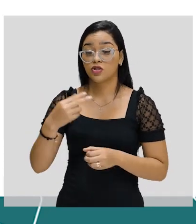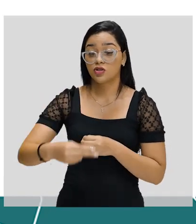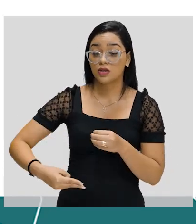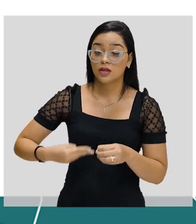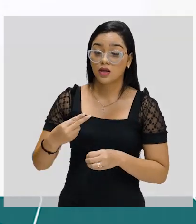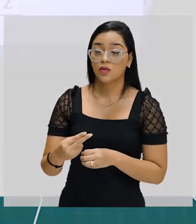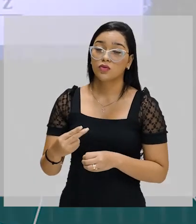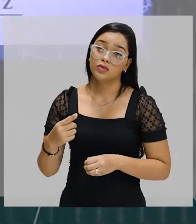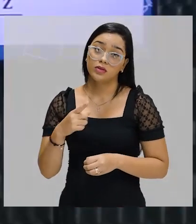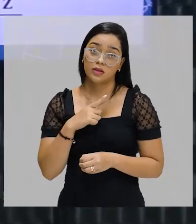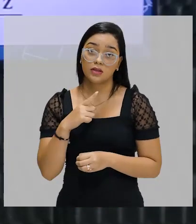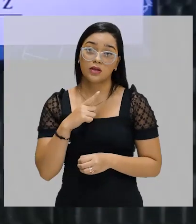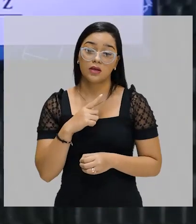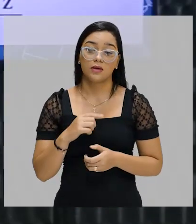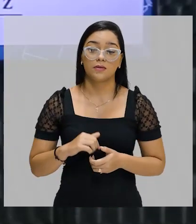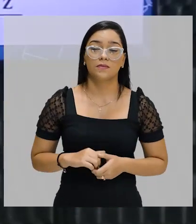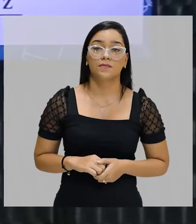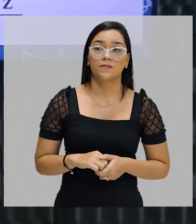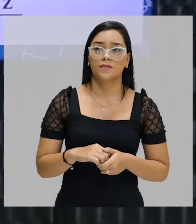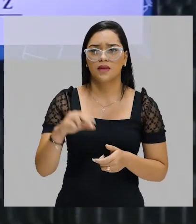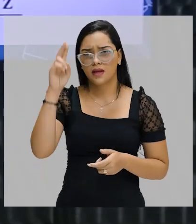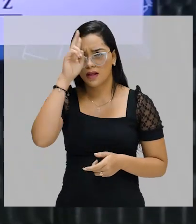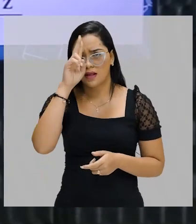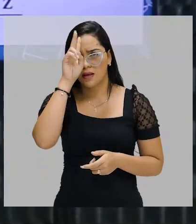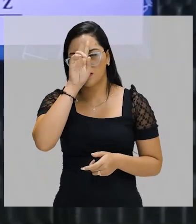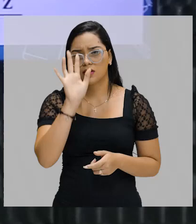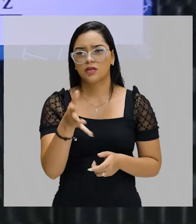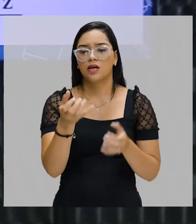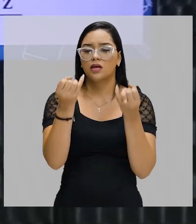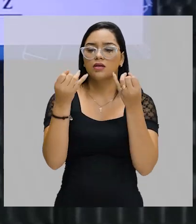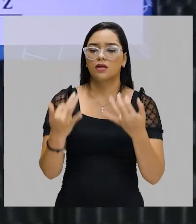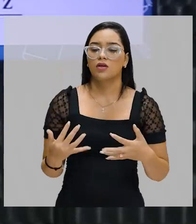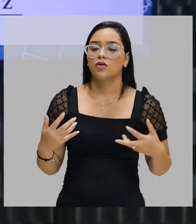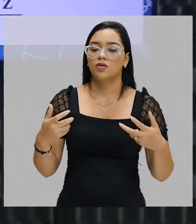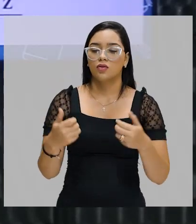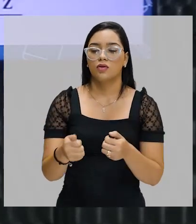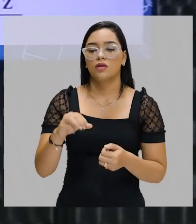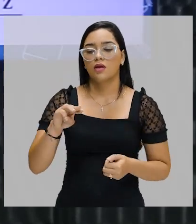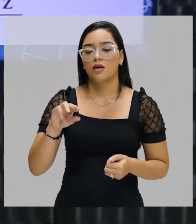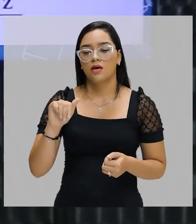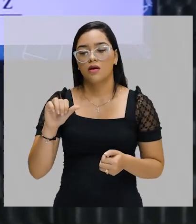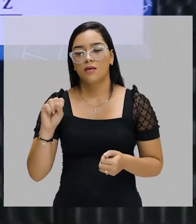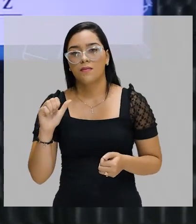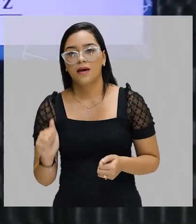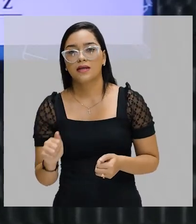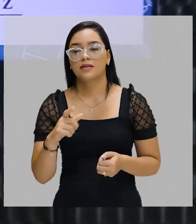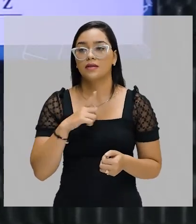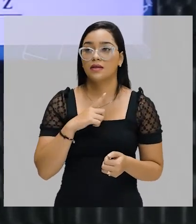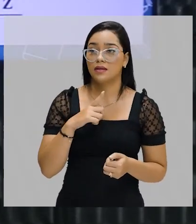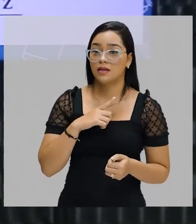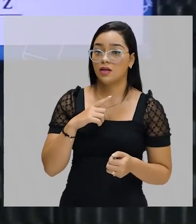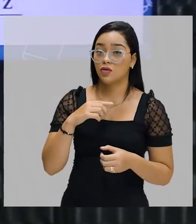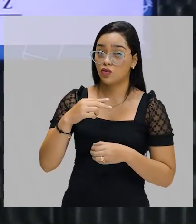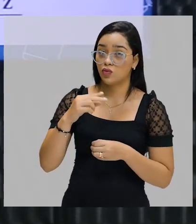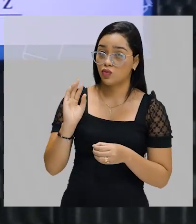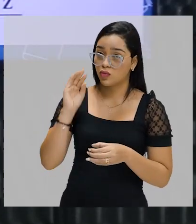existir, certo? Lembra que eu falei que toda a massa do átomo está no núcleo?